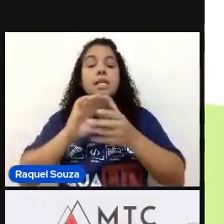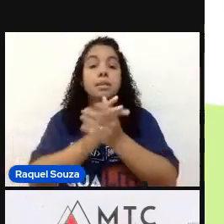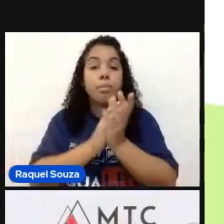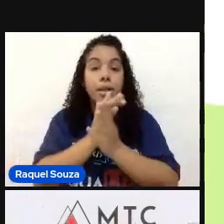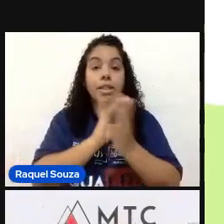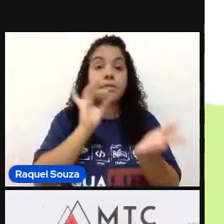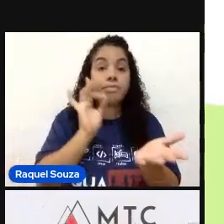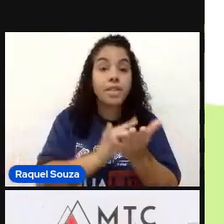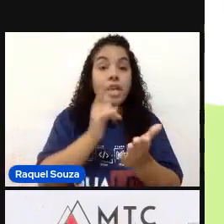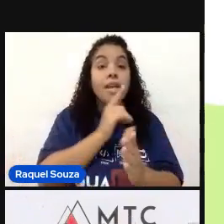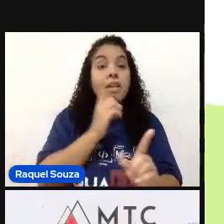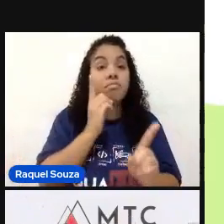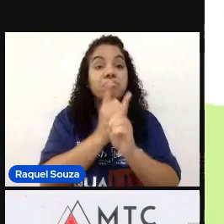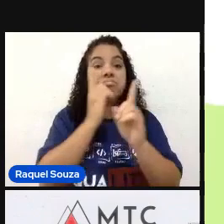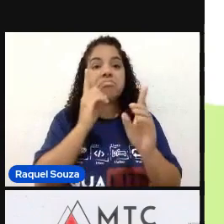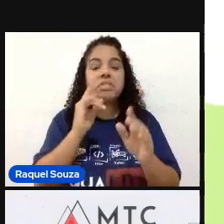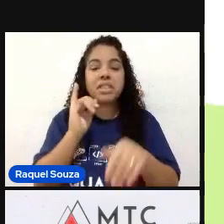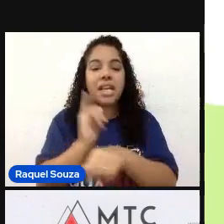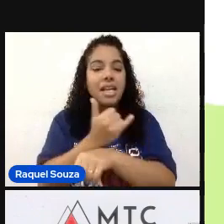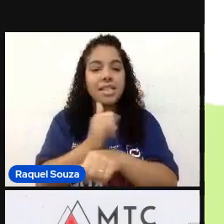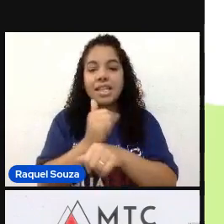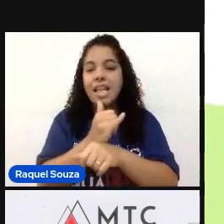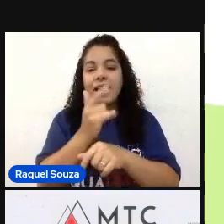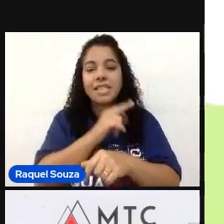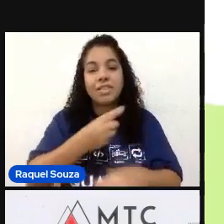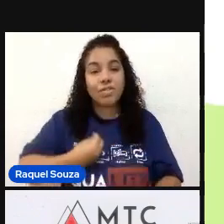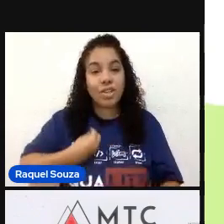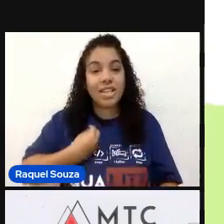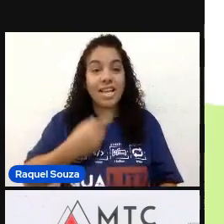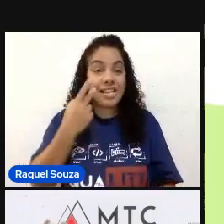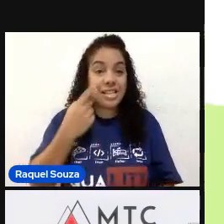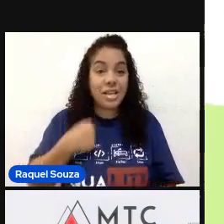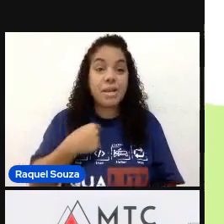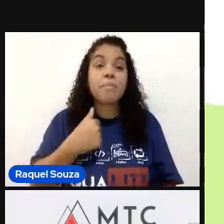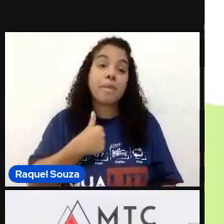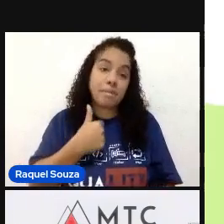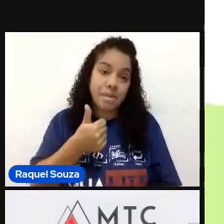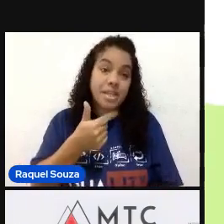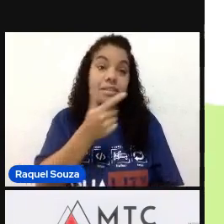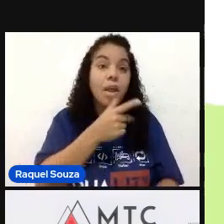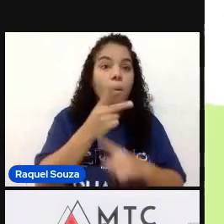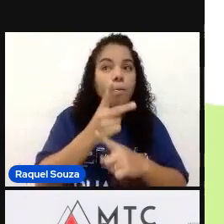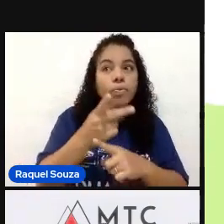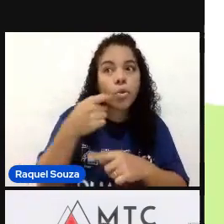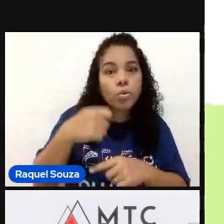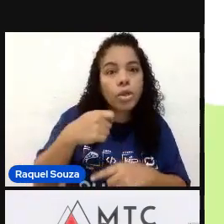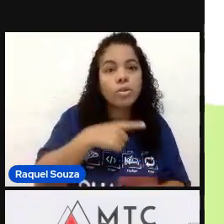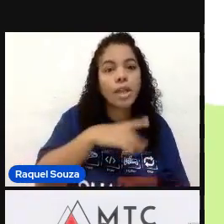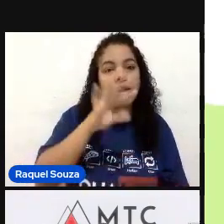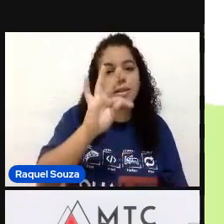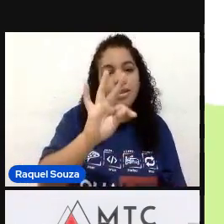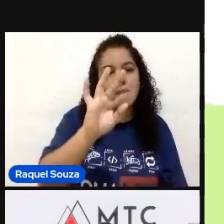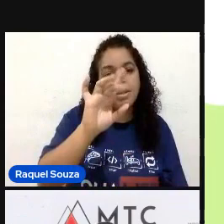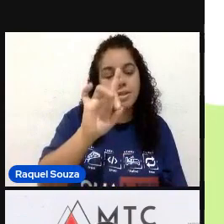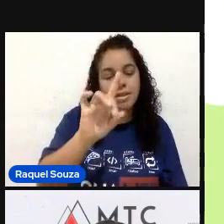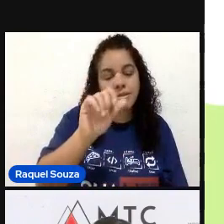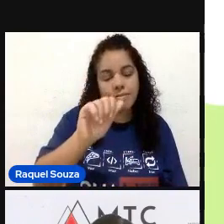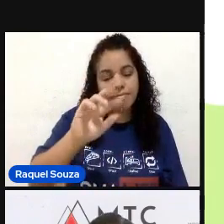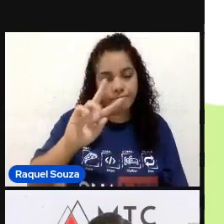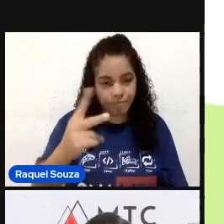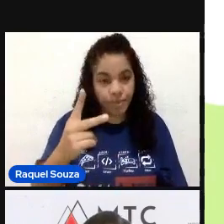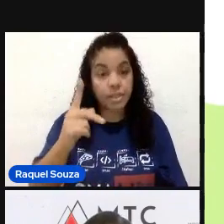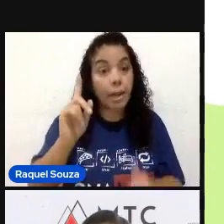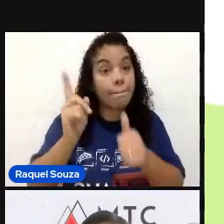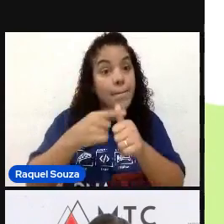encontrar estratégias que funcionassem para mim. Então, eu busco o que eu tenho do TDAH, primeiro tenho